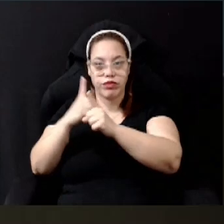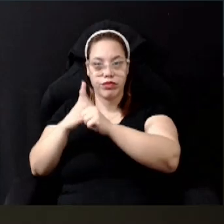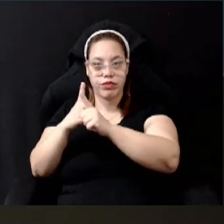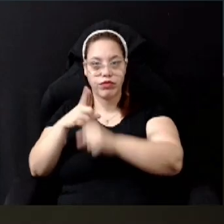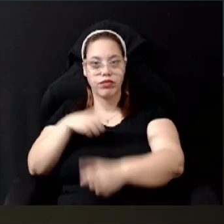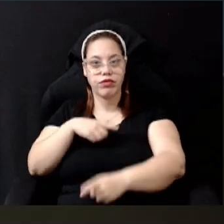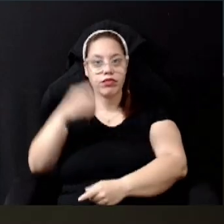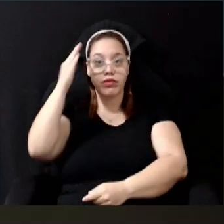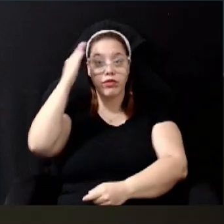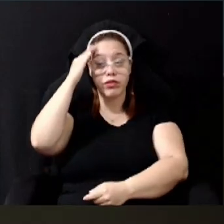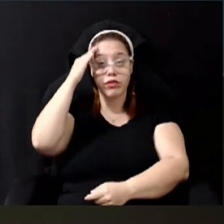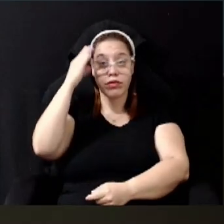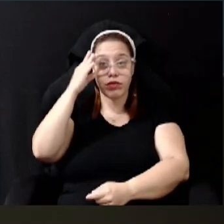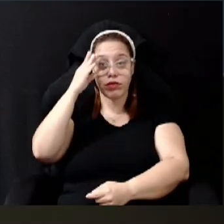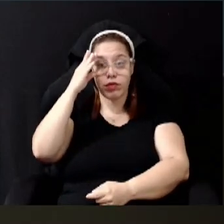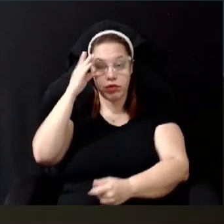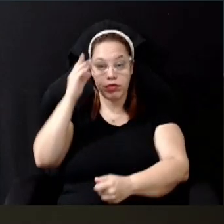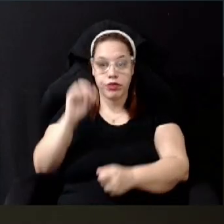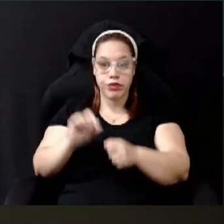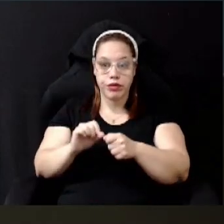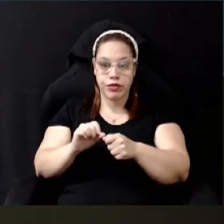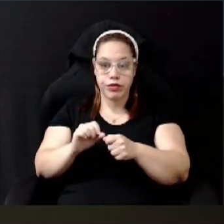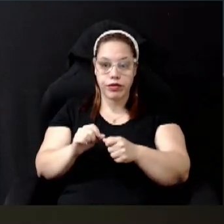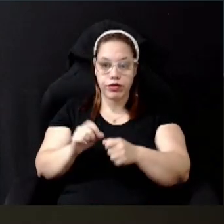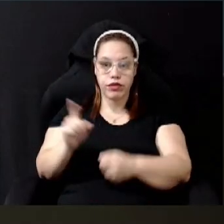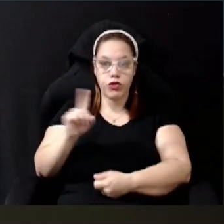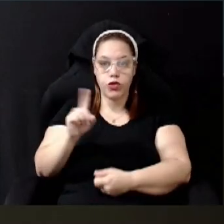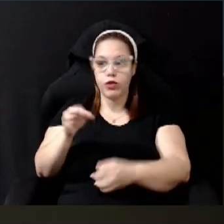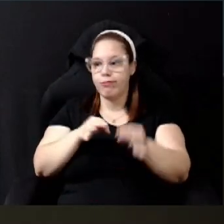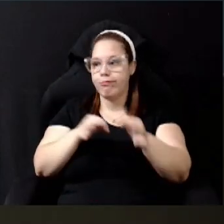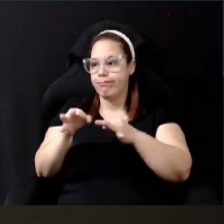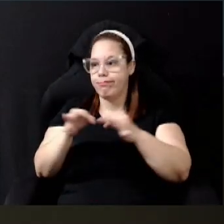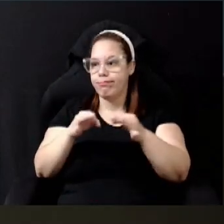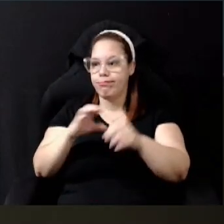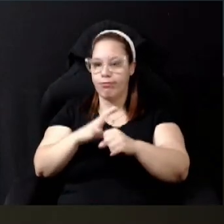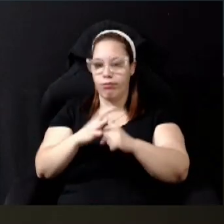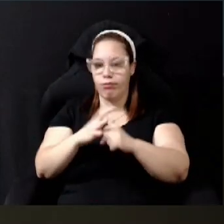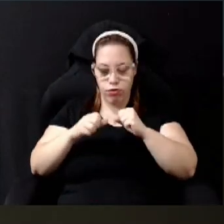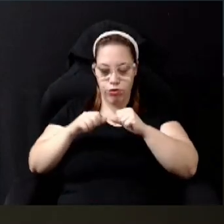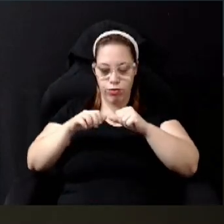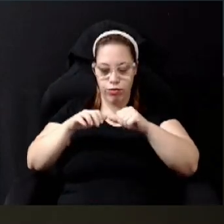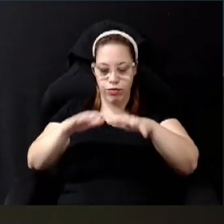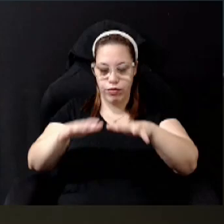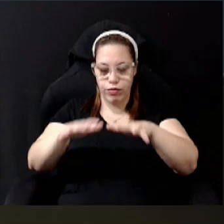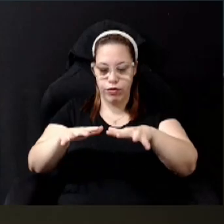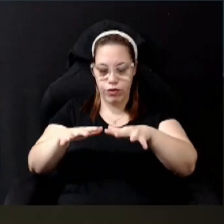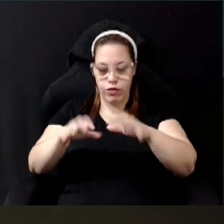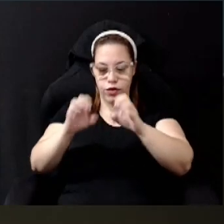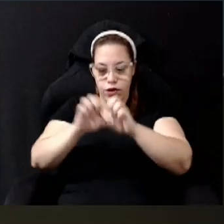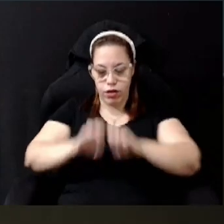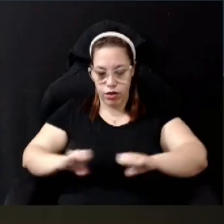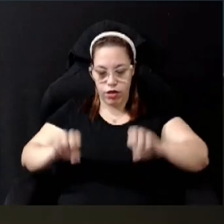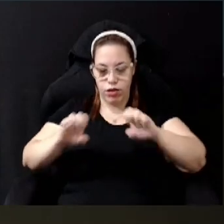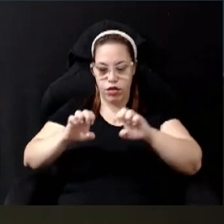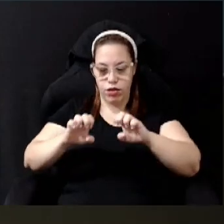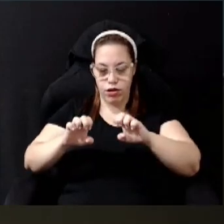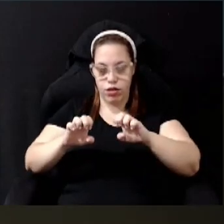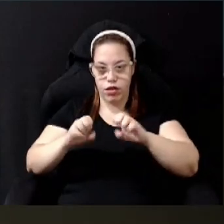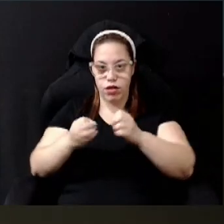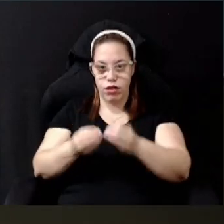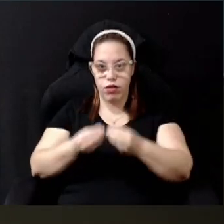fazer, porque o nosso mercado não era preparado para a pandemia. Nós tínhamos uma estrutura para fornecer aulas presenciais.